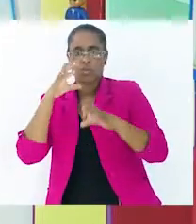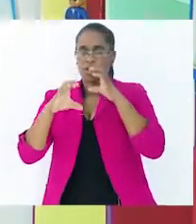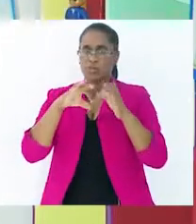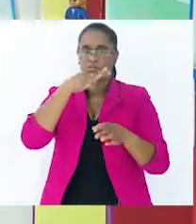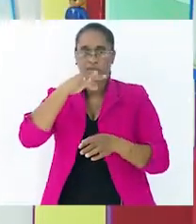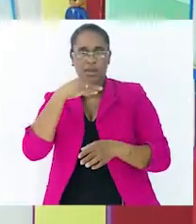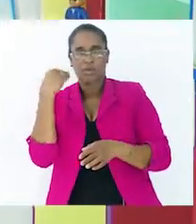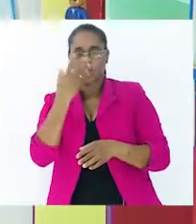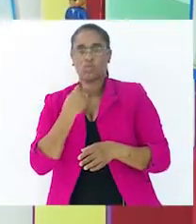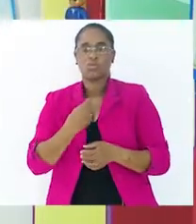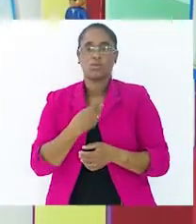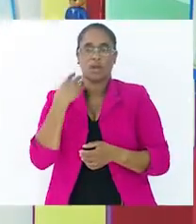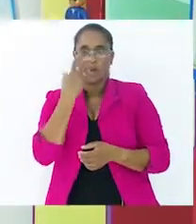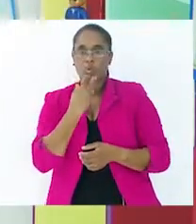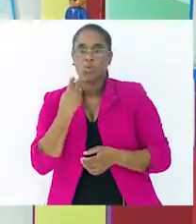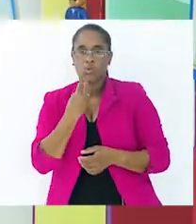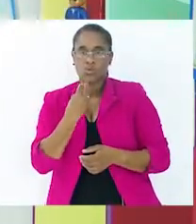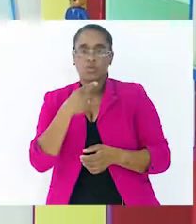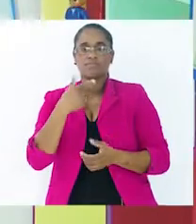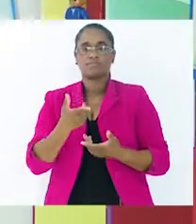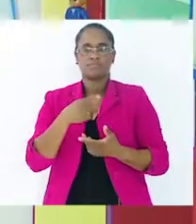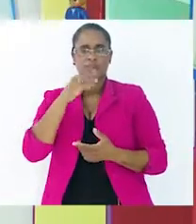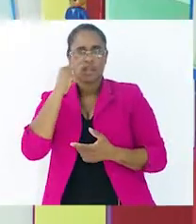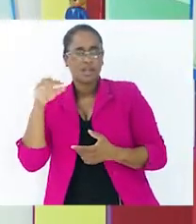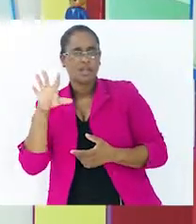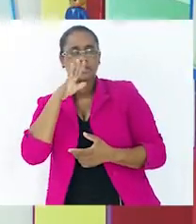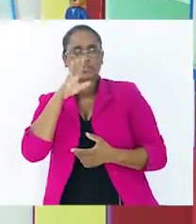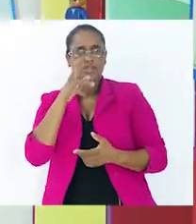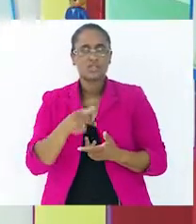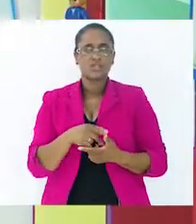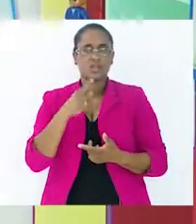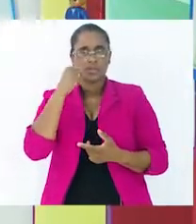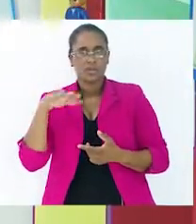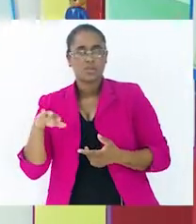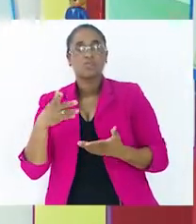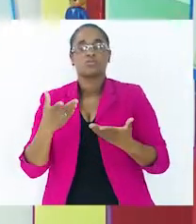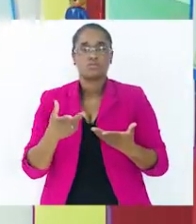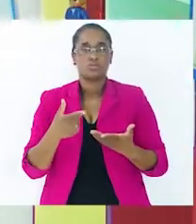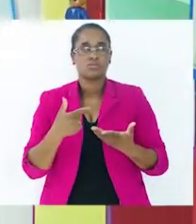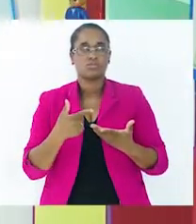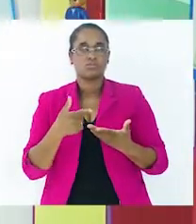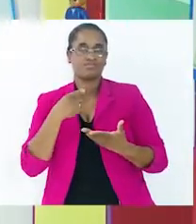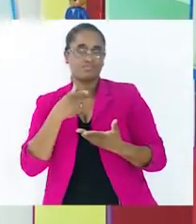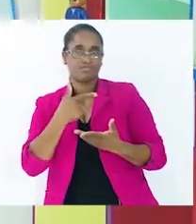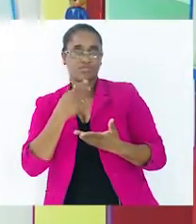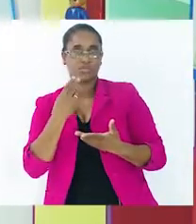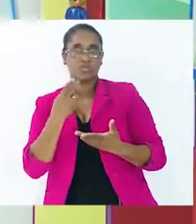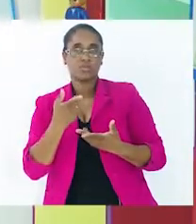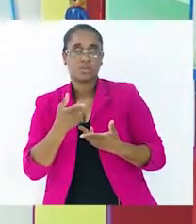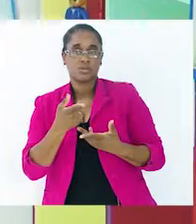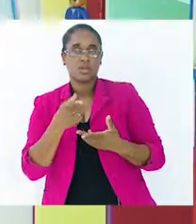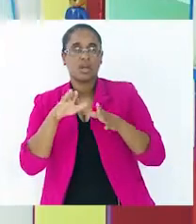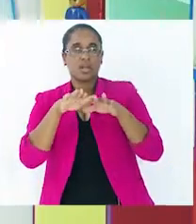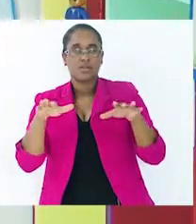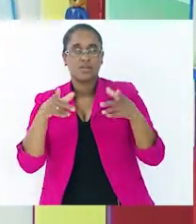o aluno, ele diz, menino tonecas. Isso leva-nos a concluir, ou então a dizer, que o nível de língua